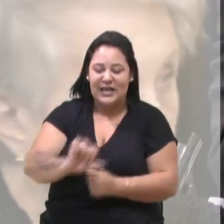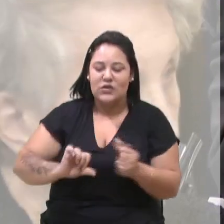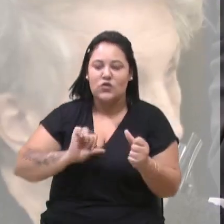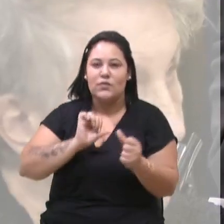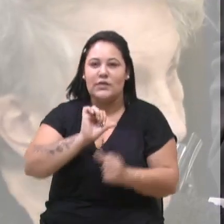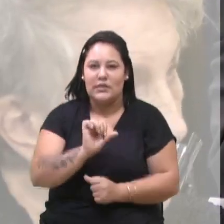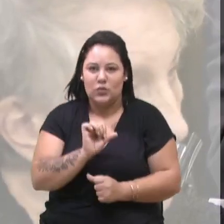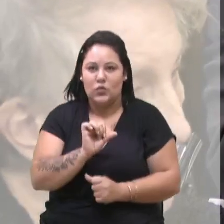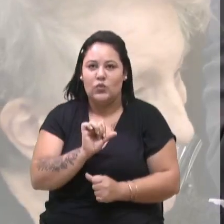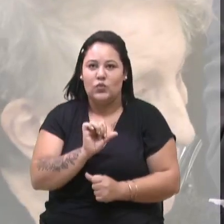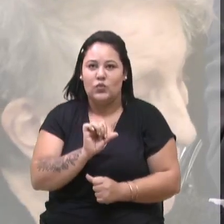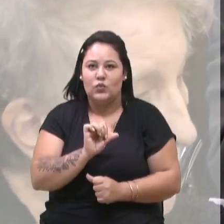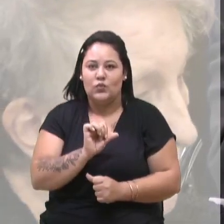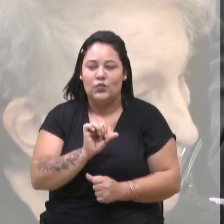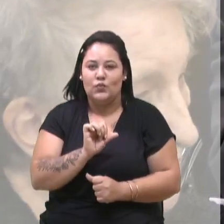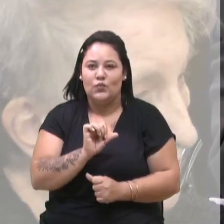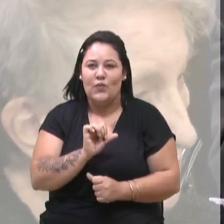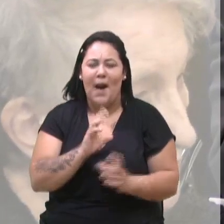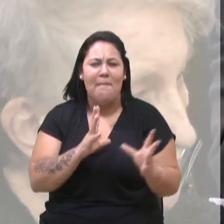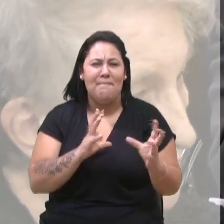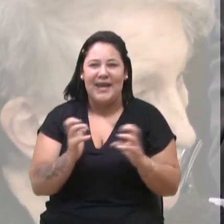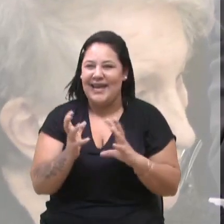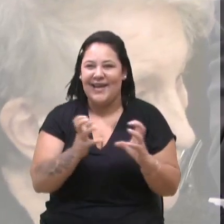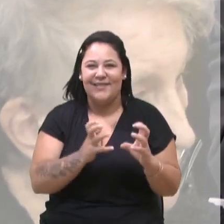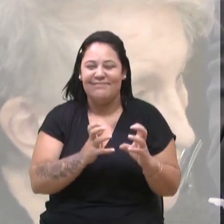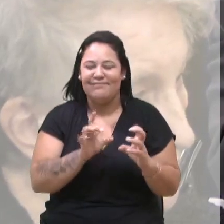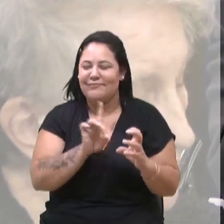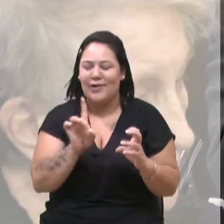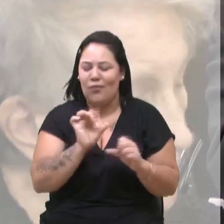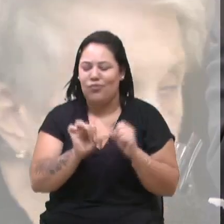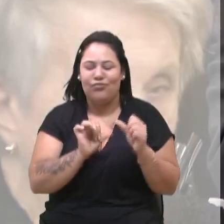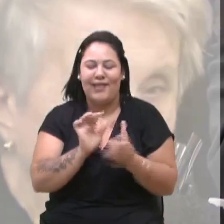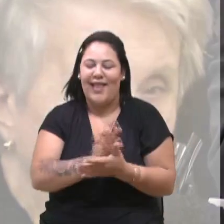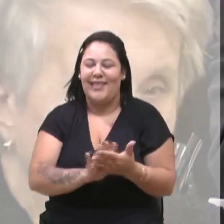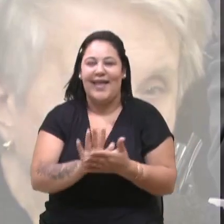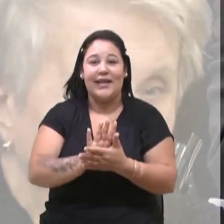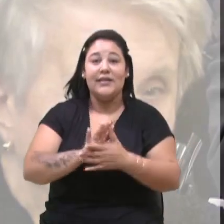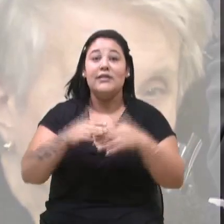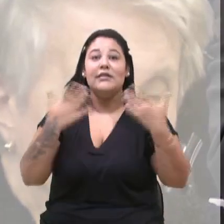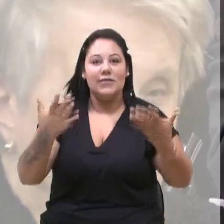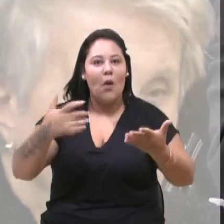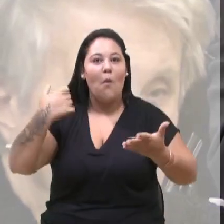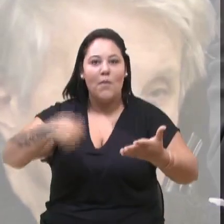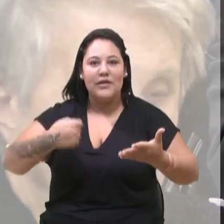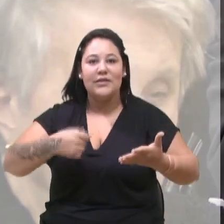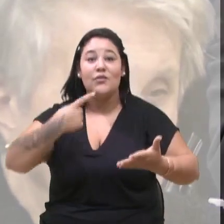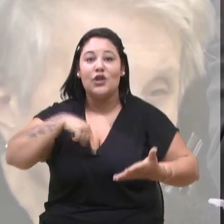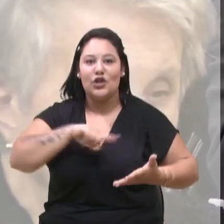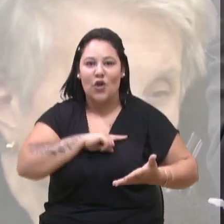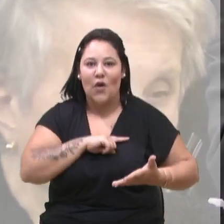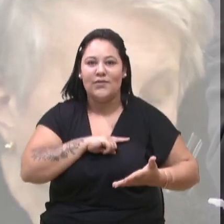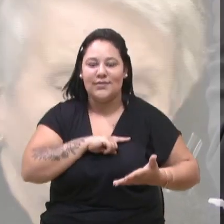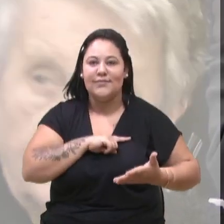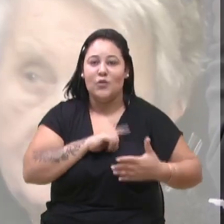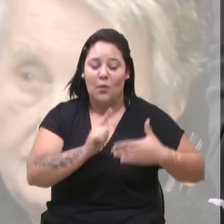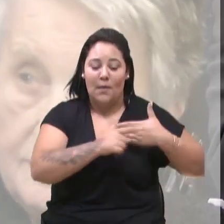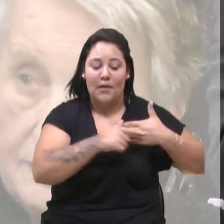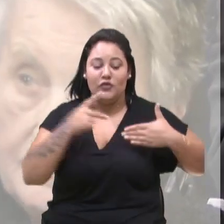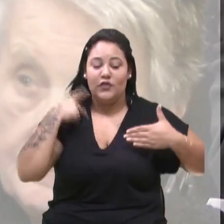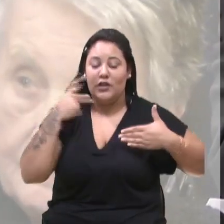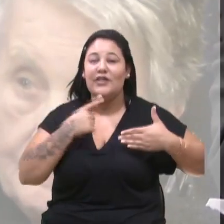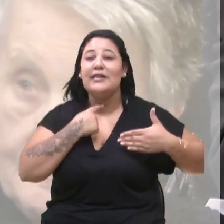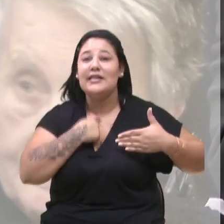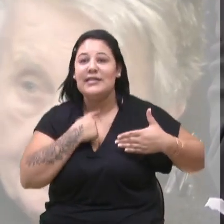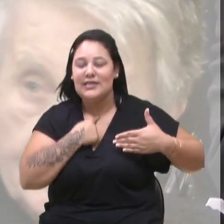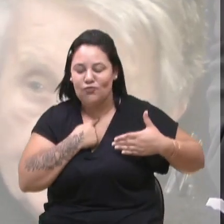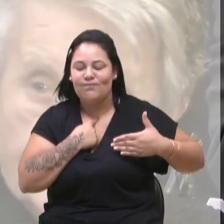não vai, infelizmente, mudar essa situação. Então, é preciso que nós, que estamos neste lado, aqueles que desejam estar no lado